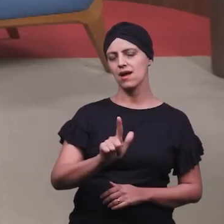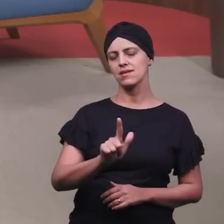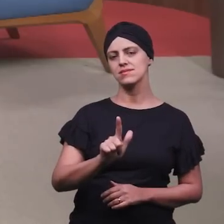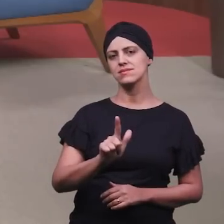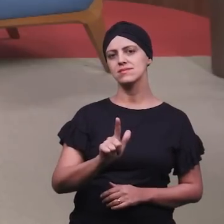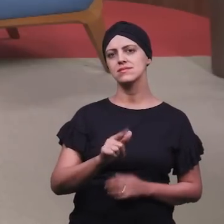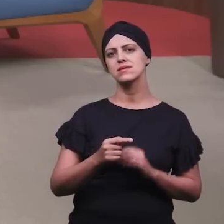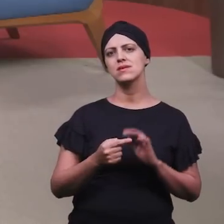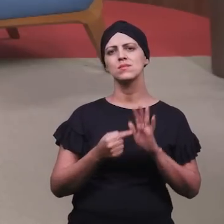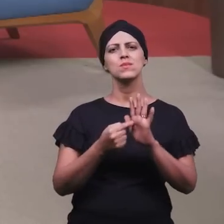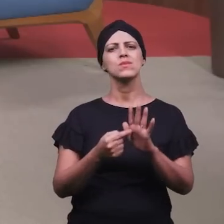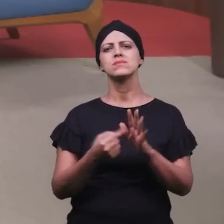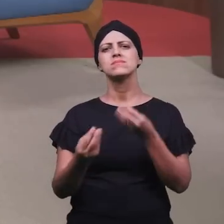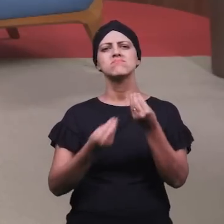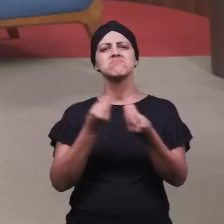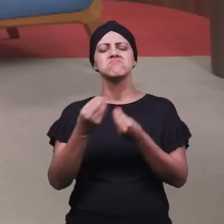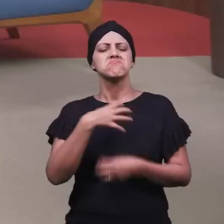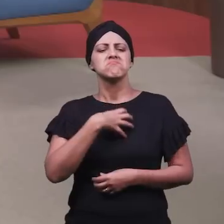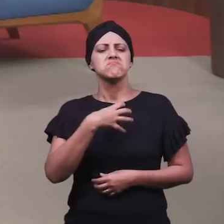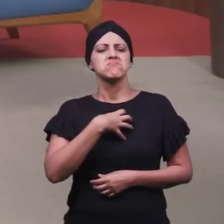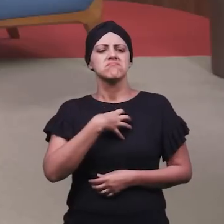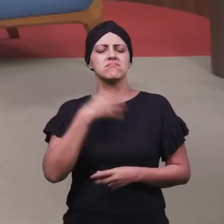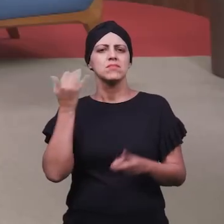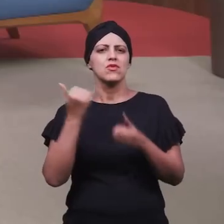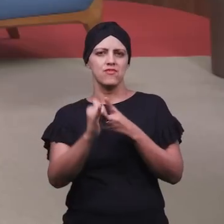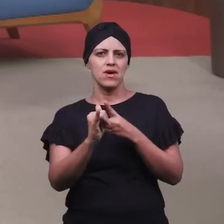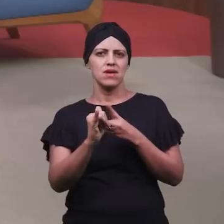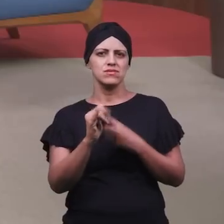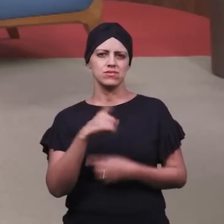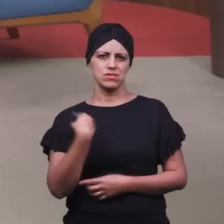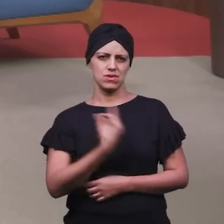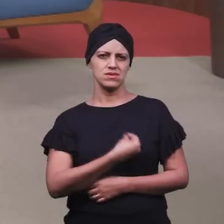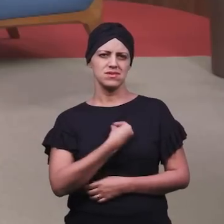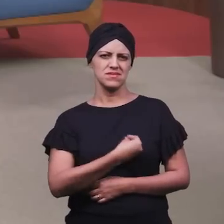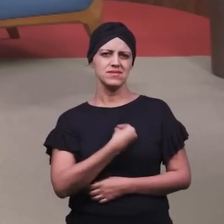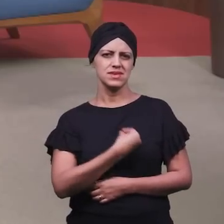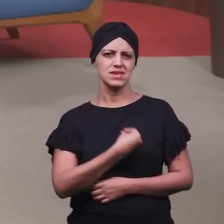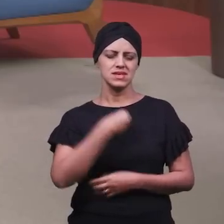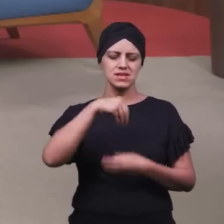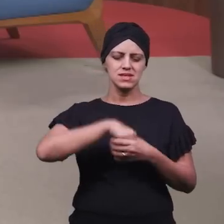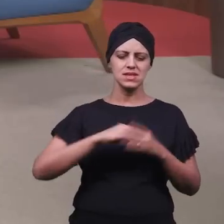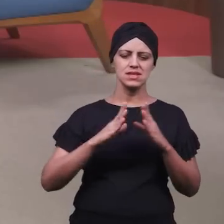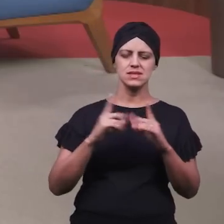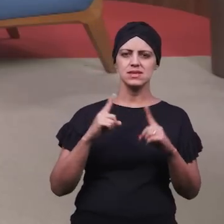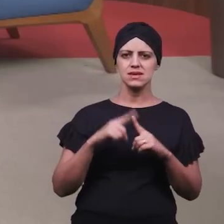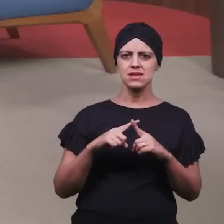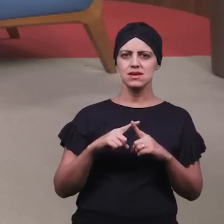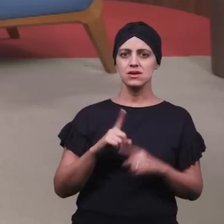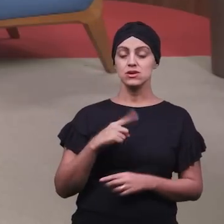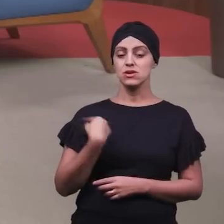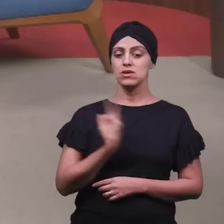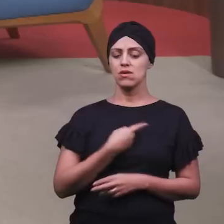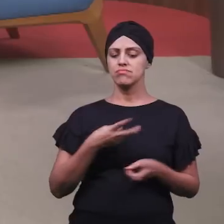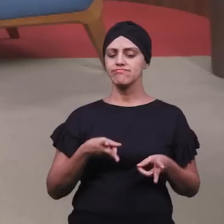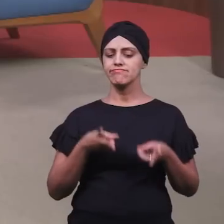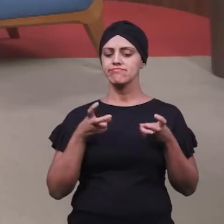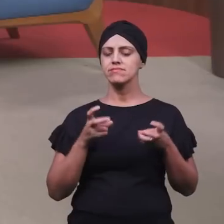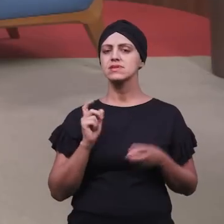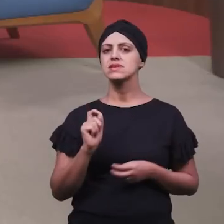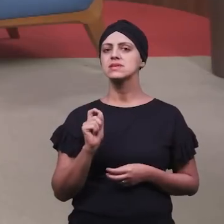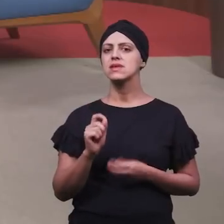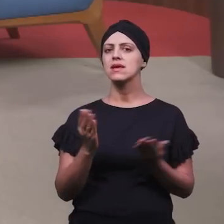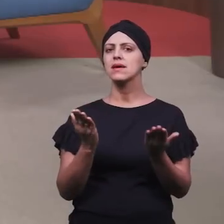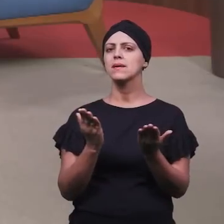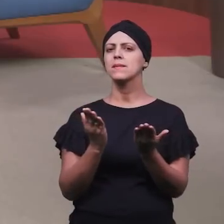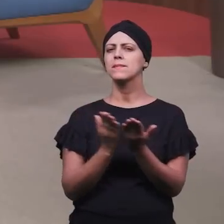em Gálatas e trazendo para uma aplicação profética na nossa vida e na vida da igreja, nós vemos